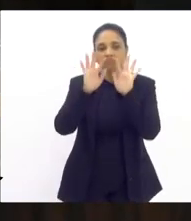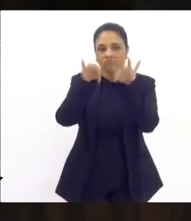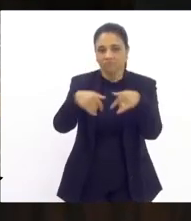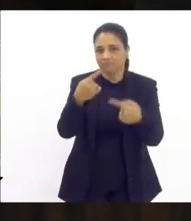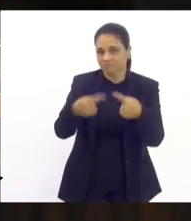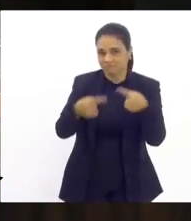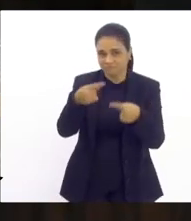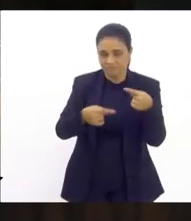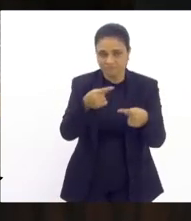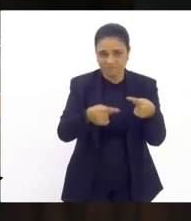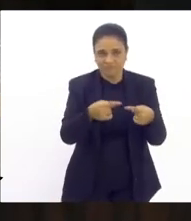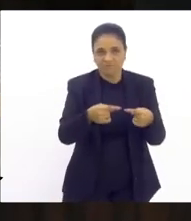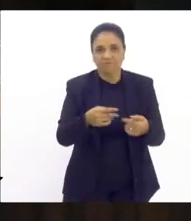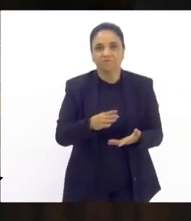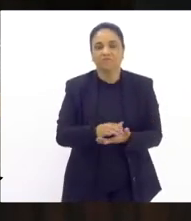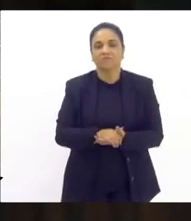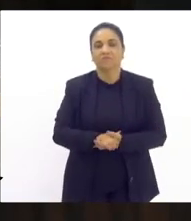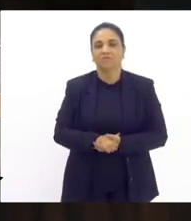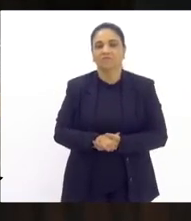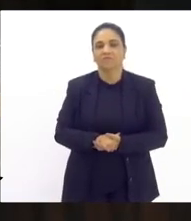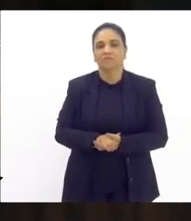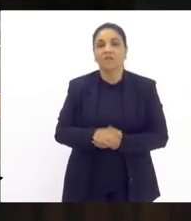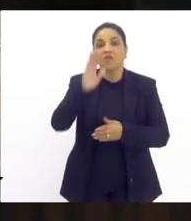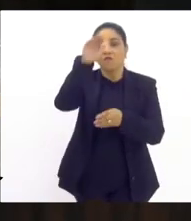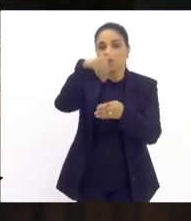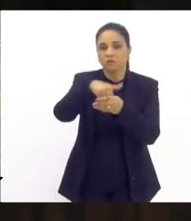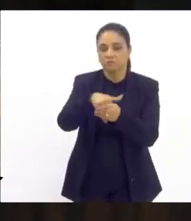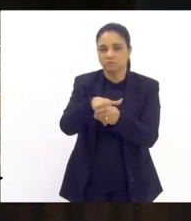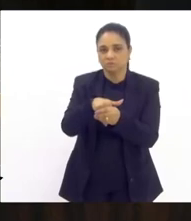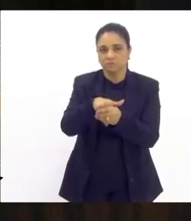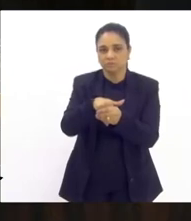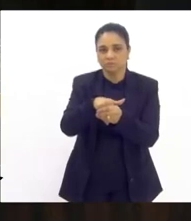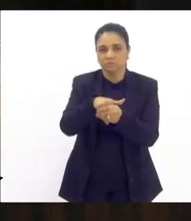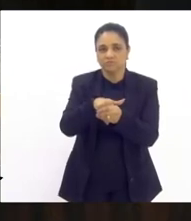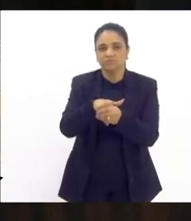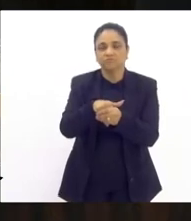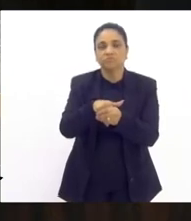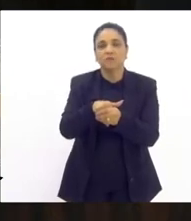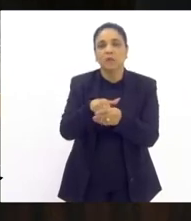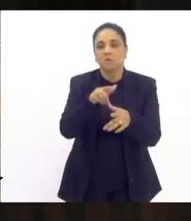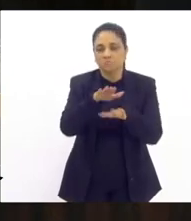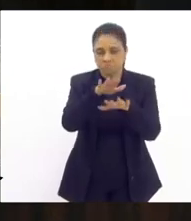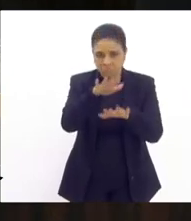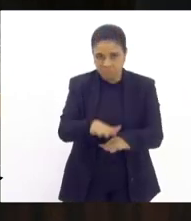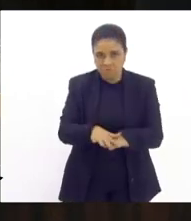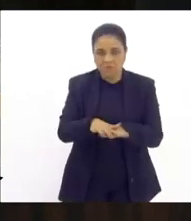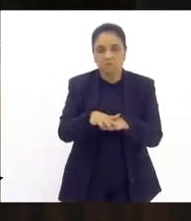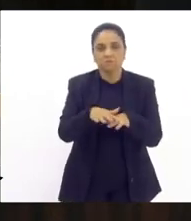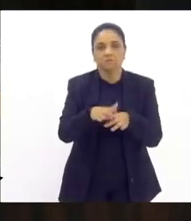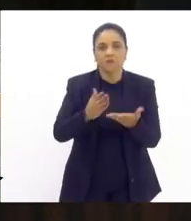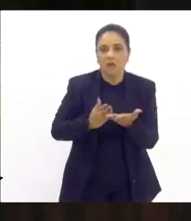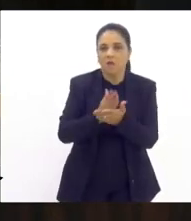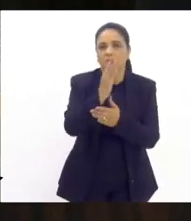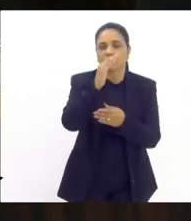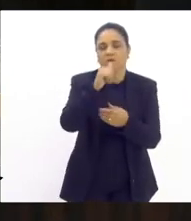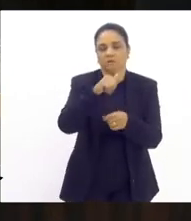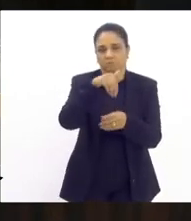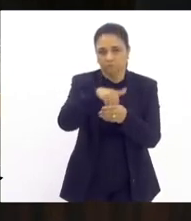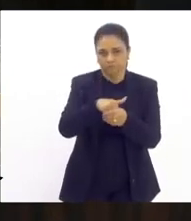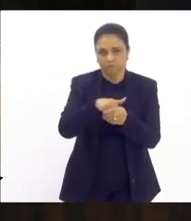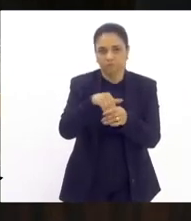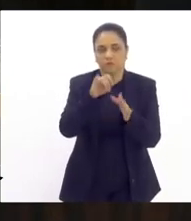a discussão em votação senhores Como estão aprovado